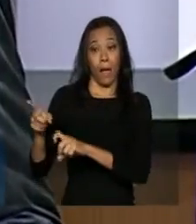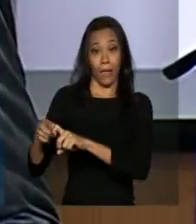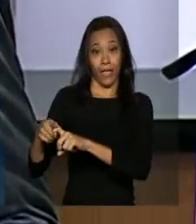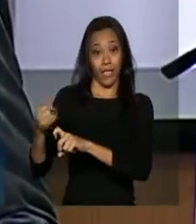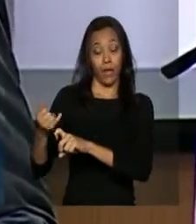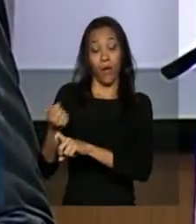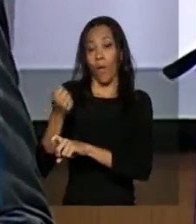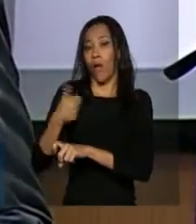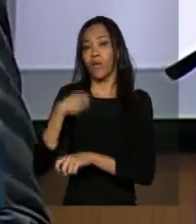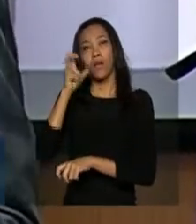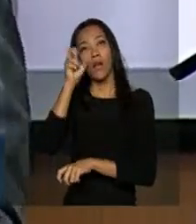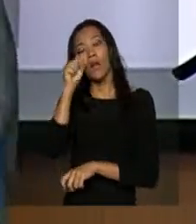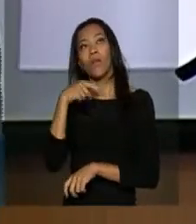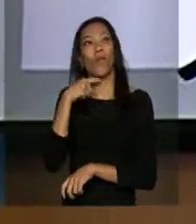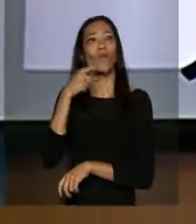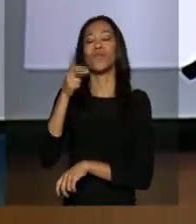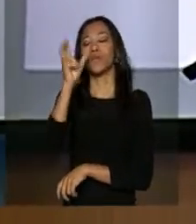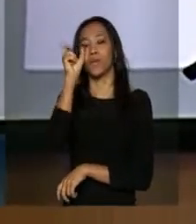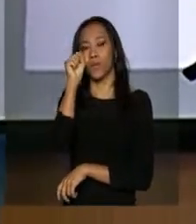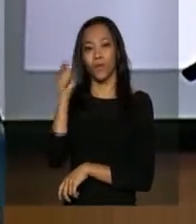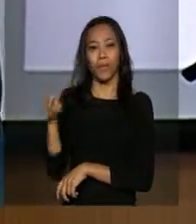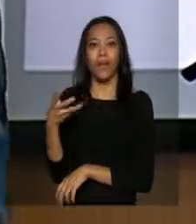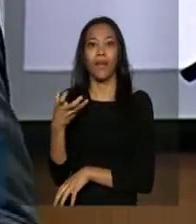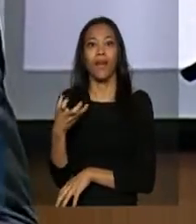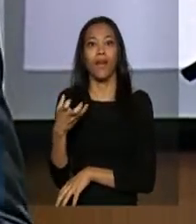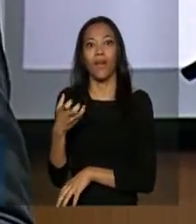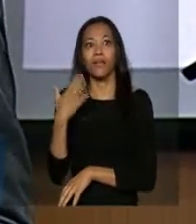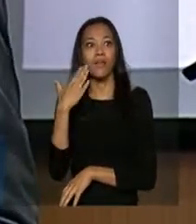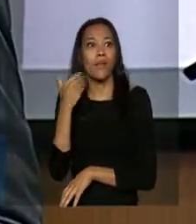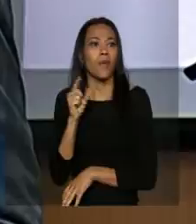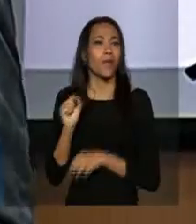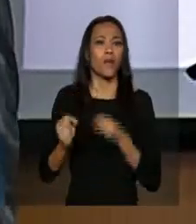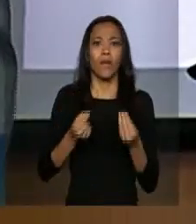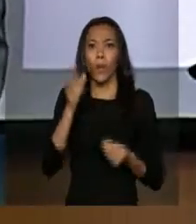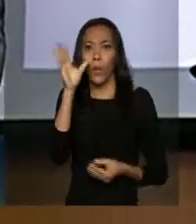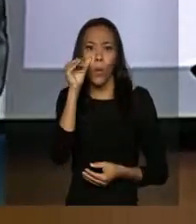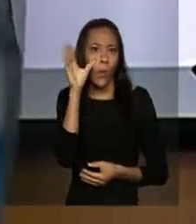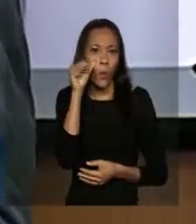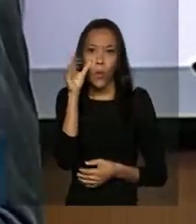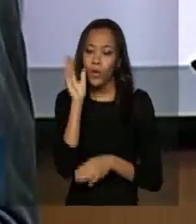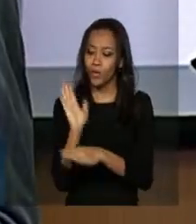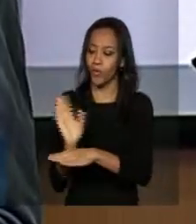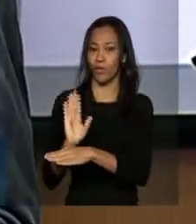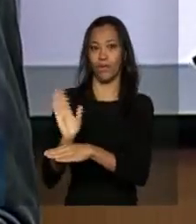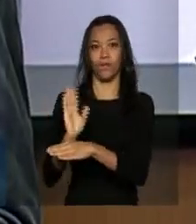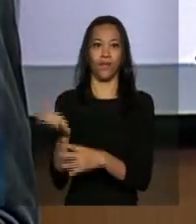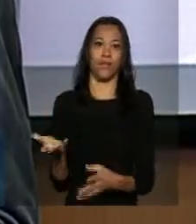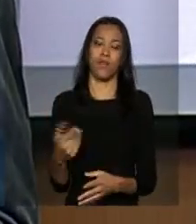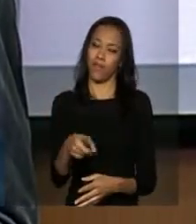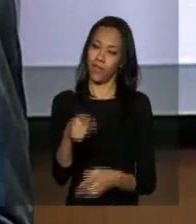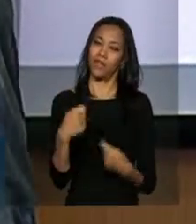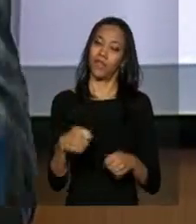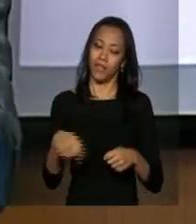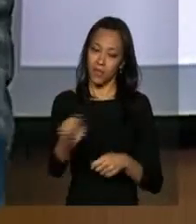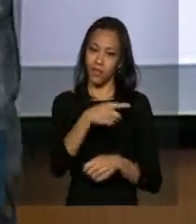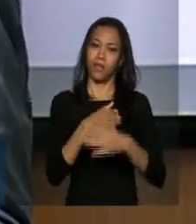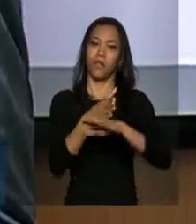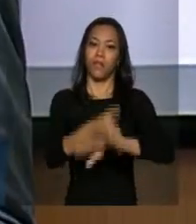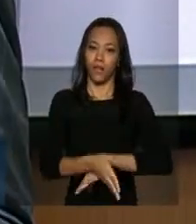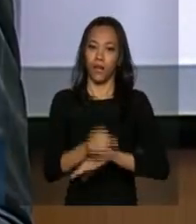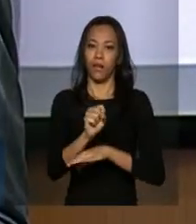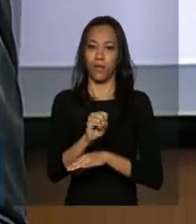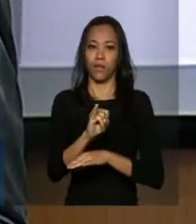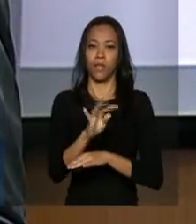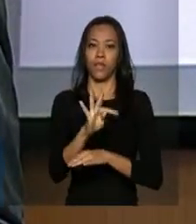dormiu hoje. Ela está assim, querendo, louca para assistir a segunda parte. Vocês vão ter que entrar também no site e fazer